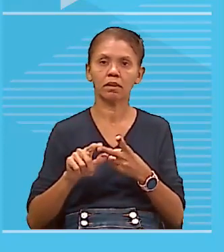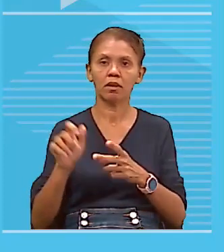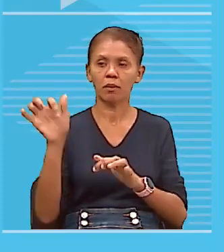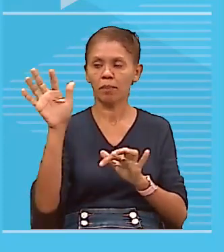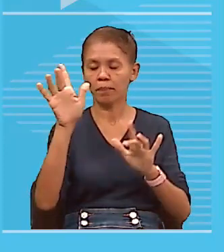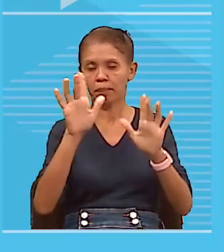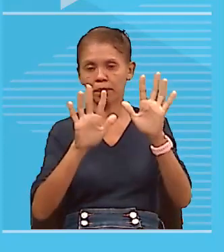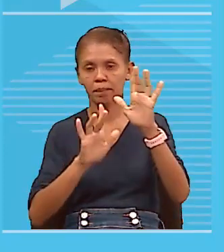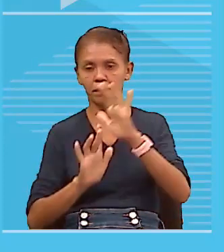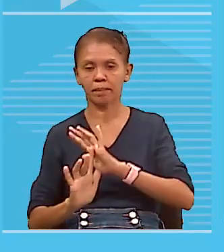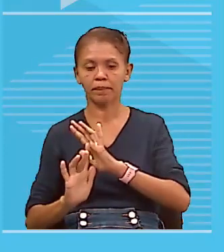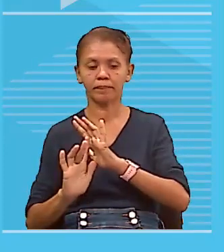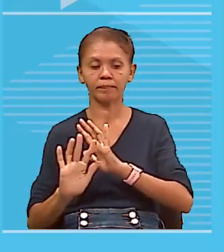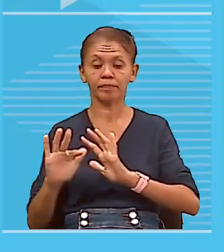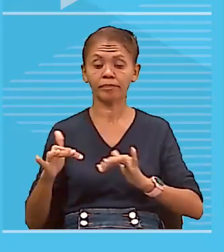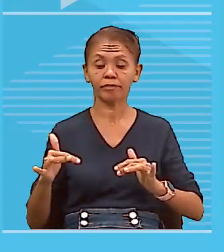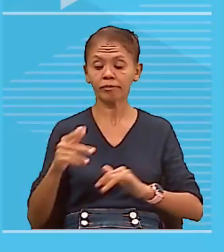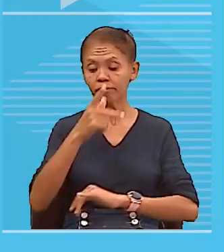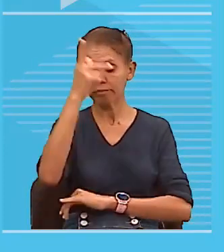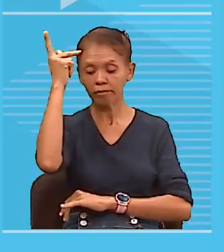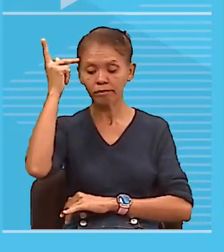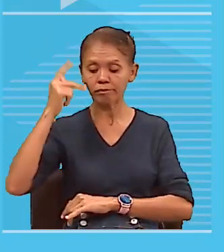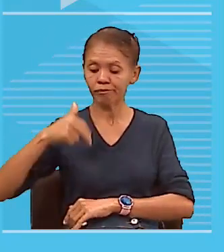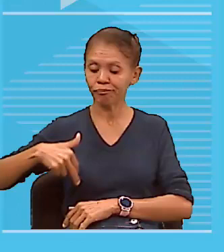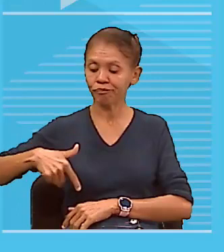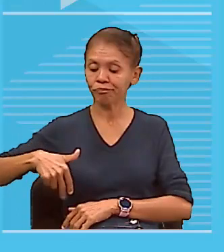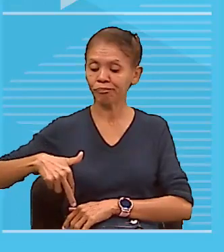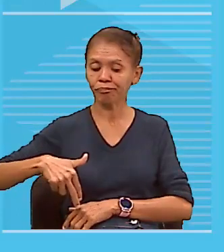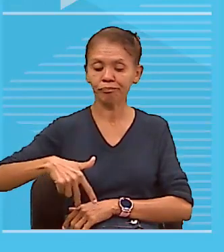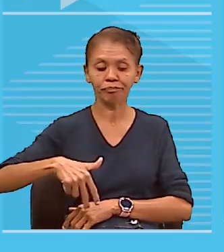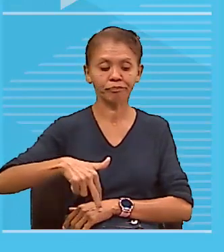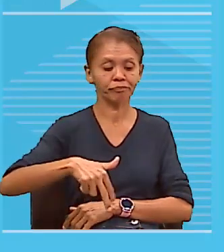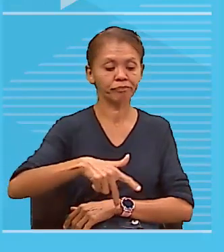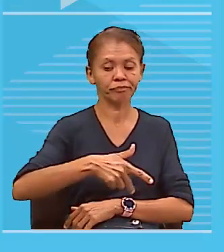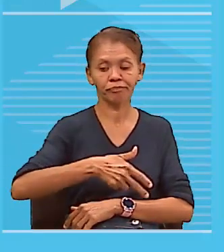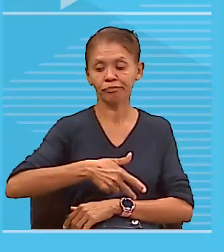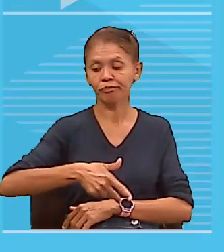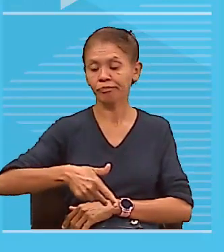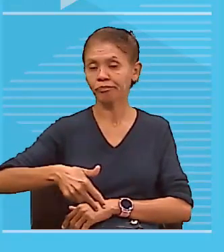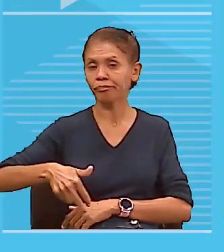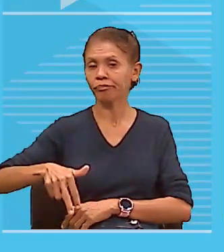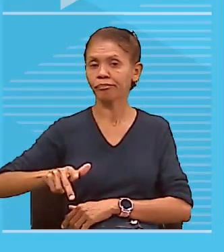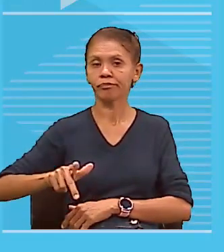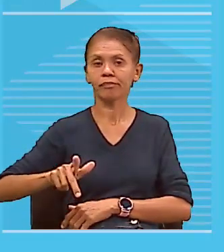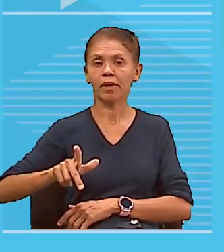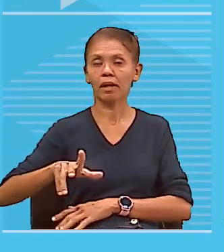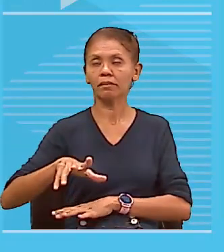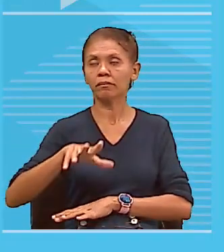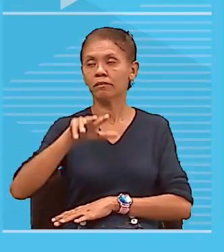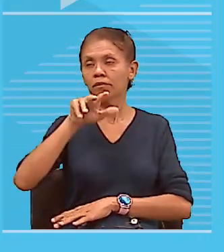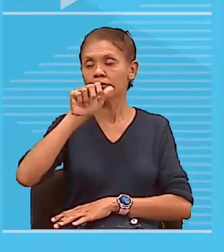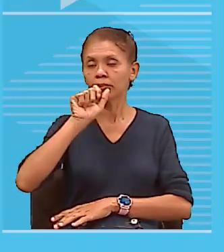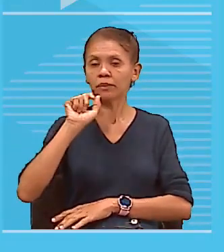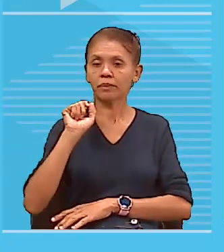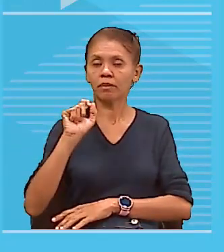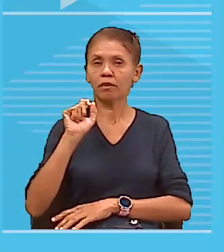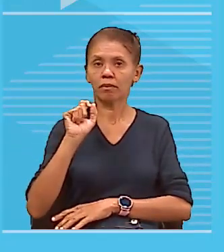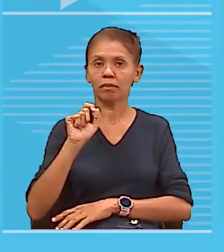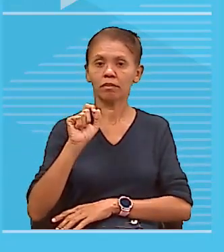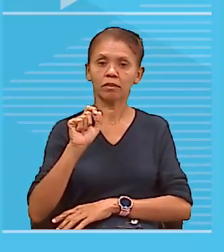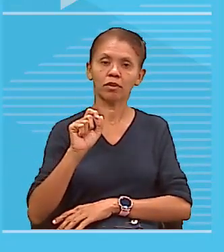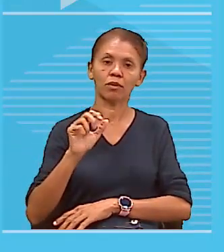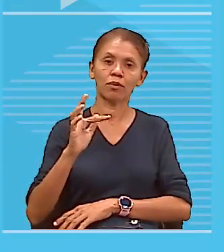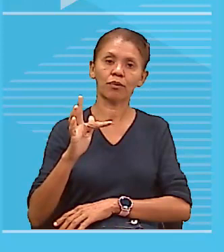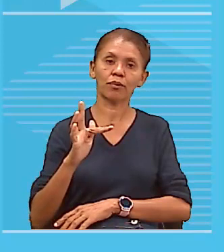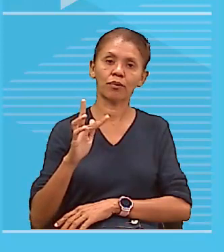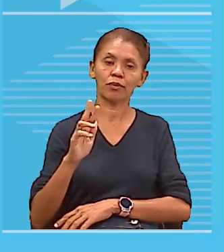pelo simples caminhar pela cidade, né? Por conta das fumaças, da fuligem, né? Dos veículos automotores.